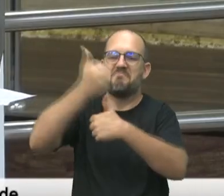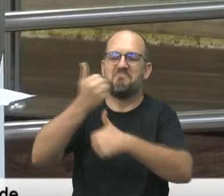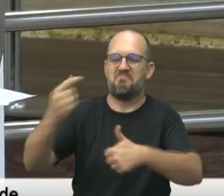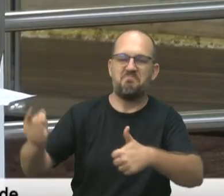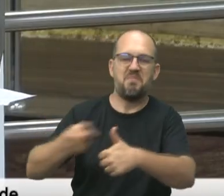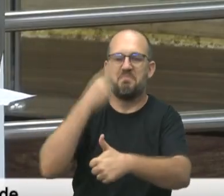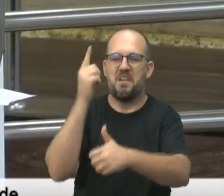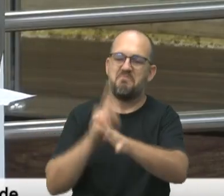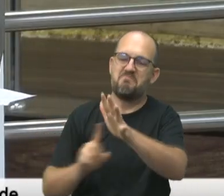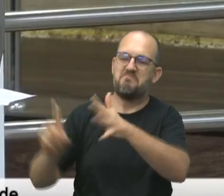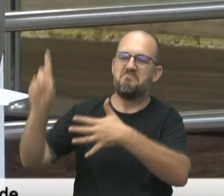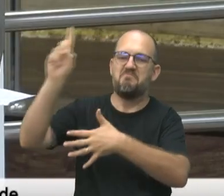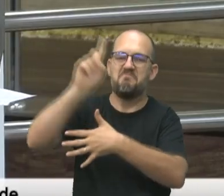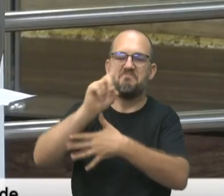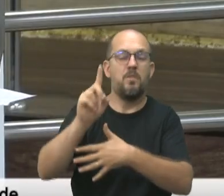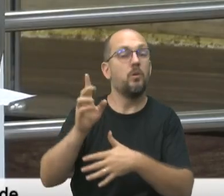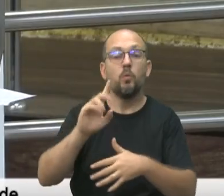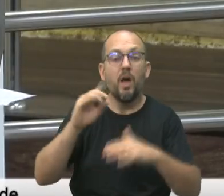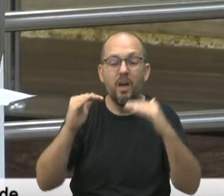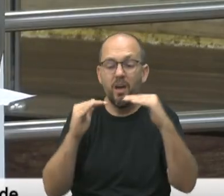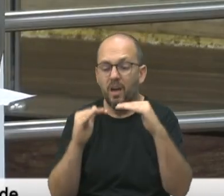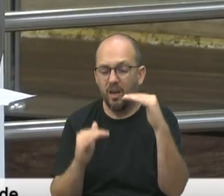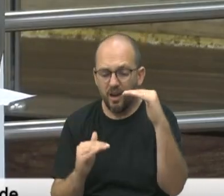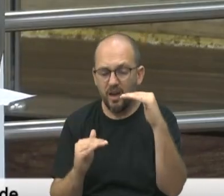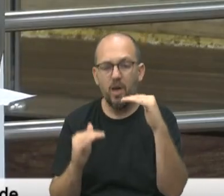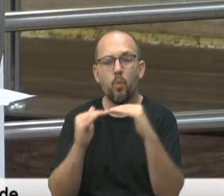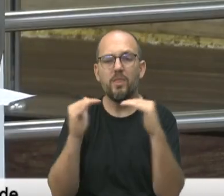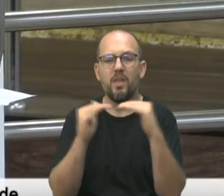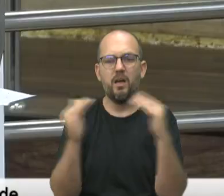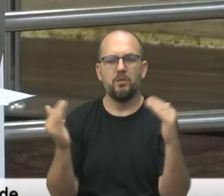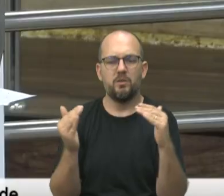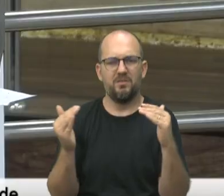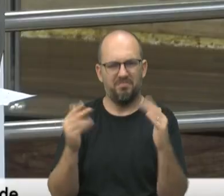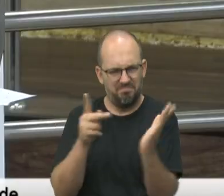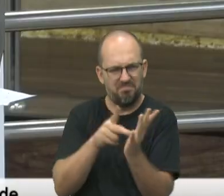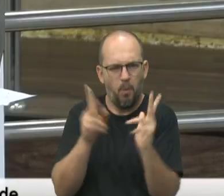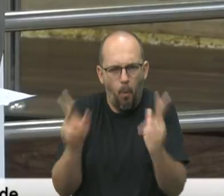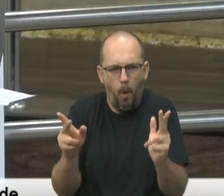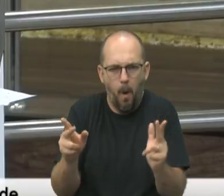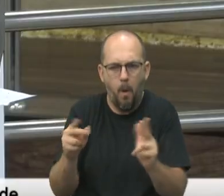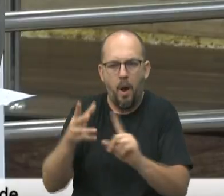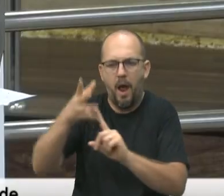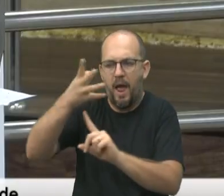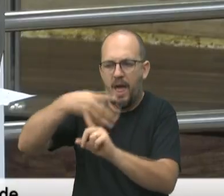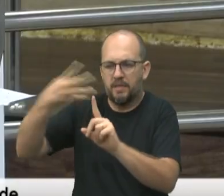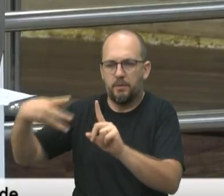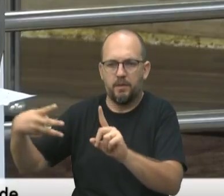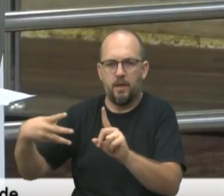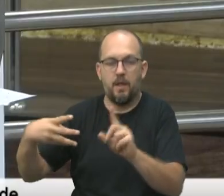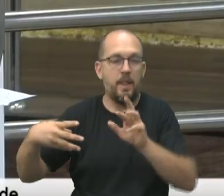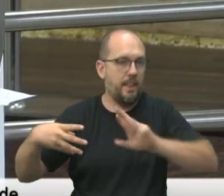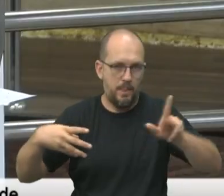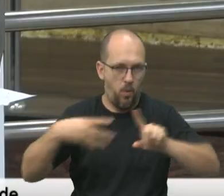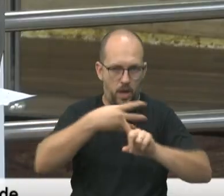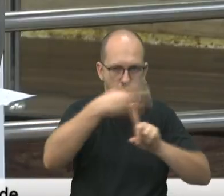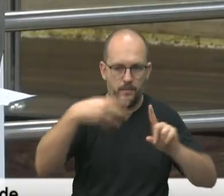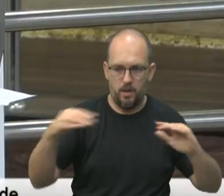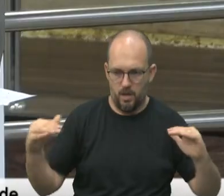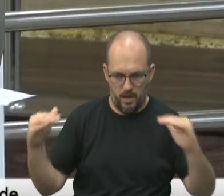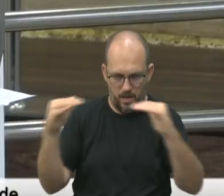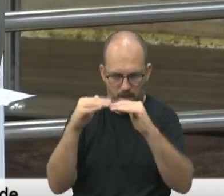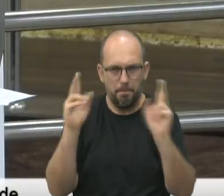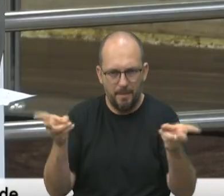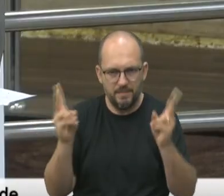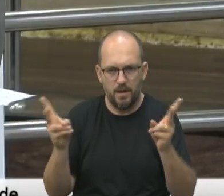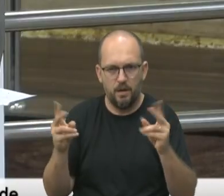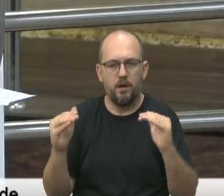faltou. Porque não é verdade que a população LGBT tem as mesmas oportunidades que a população que não é LGBT. Por conta de uma ideologia